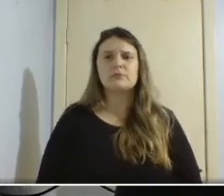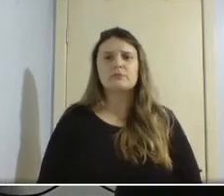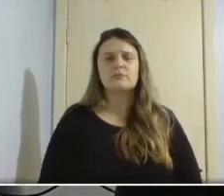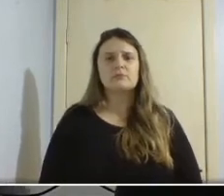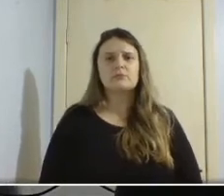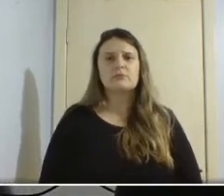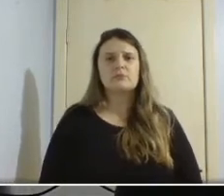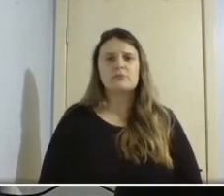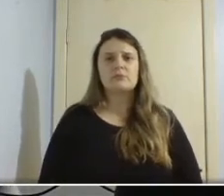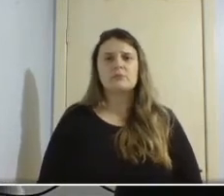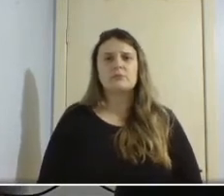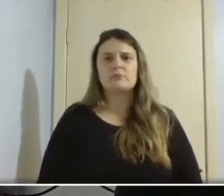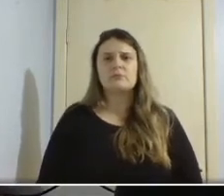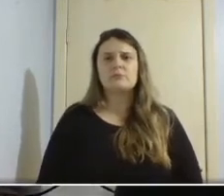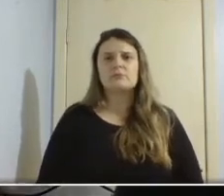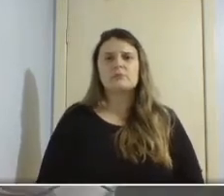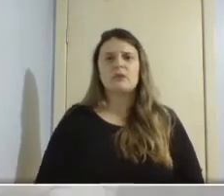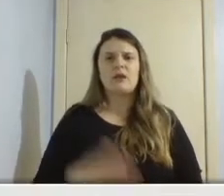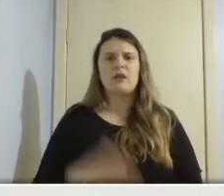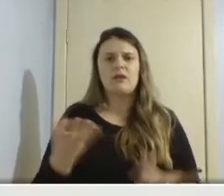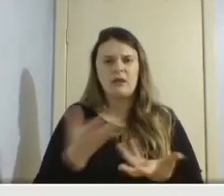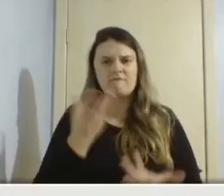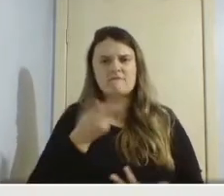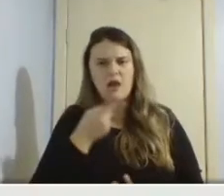apontamento, podem ficar à vontade.